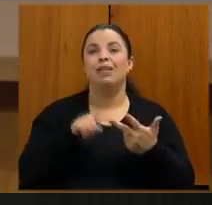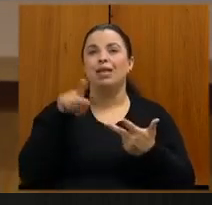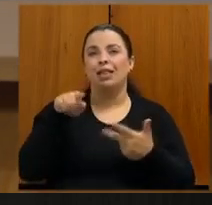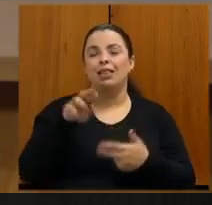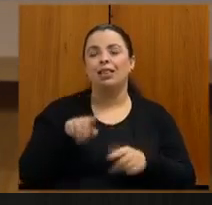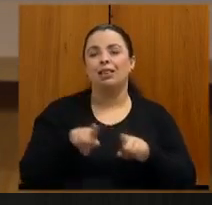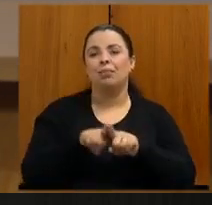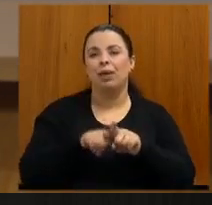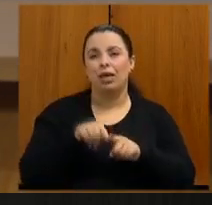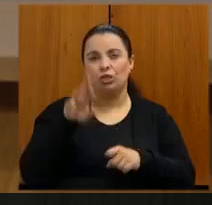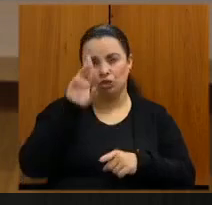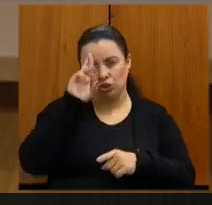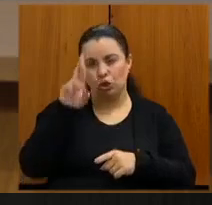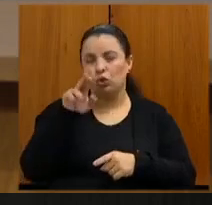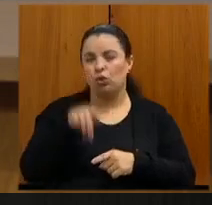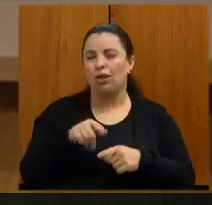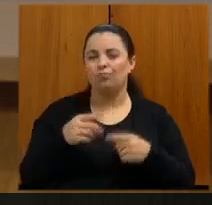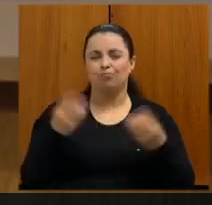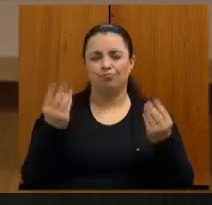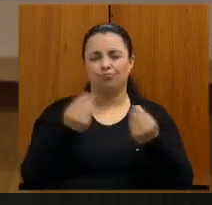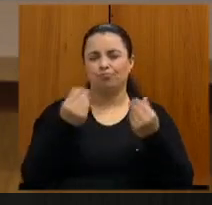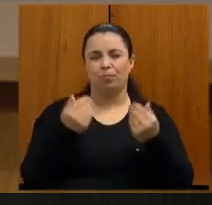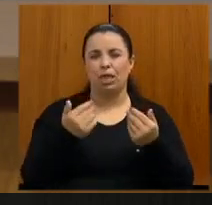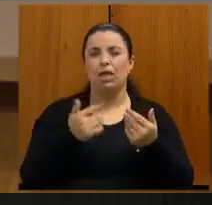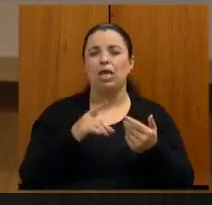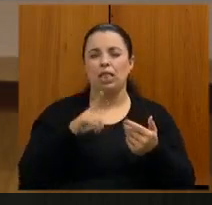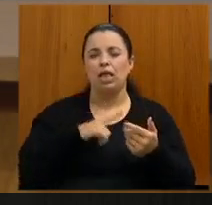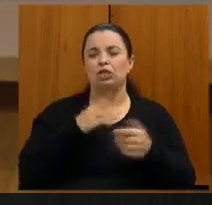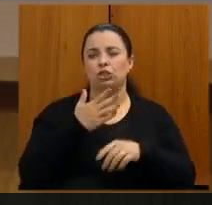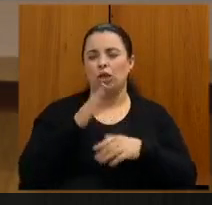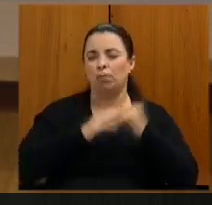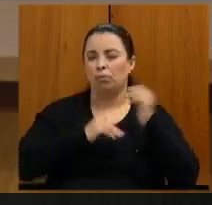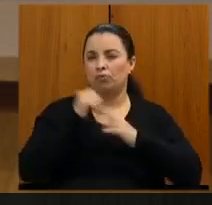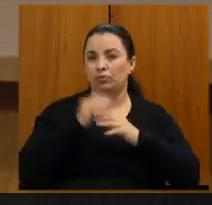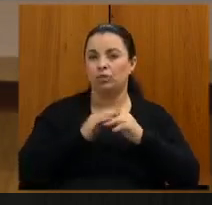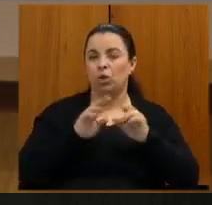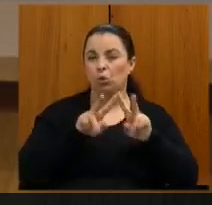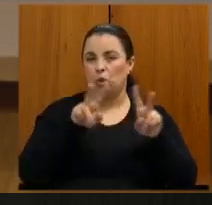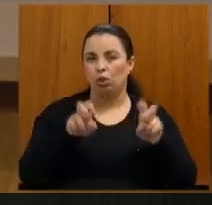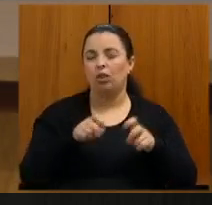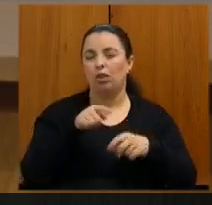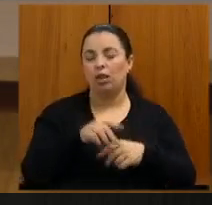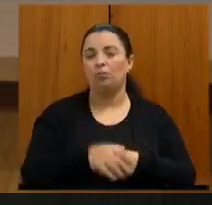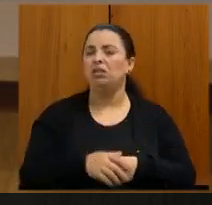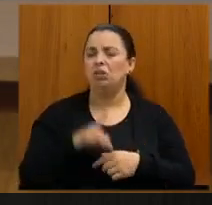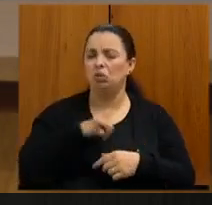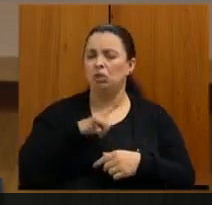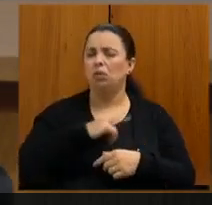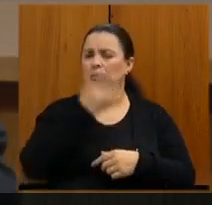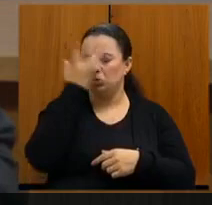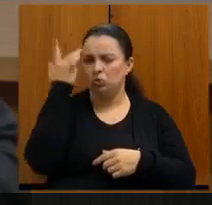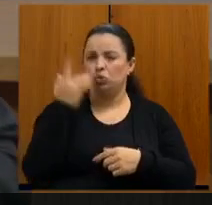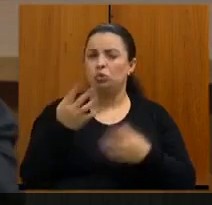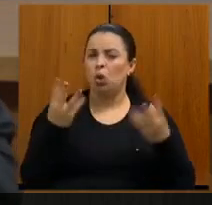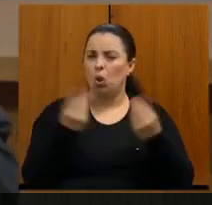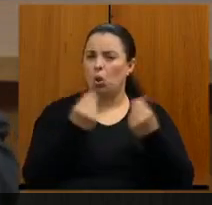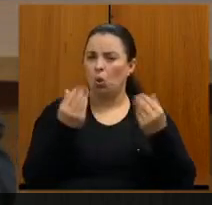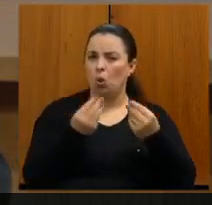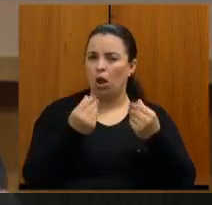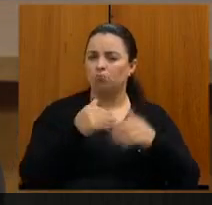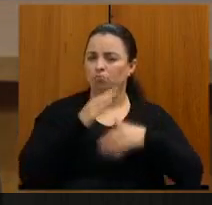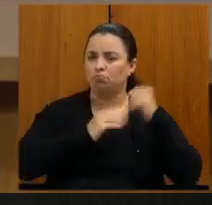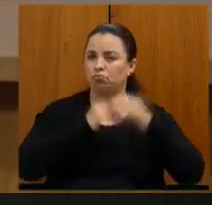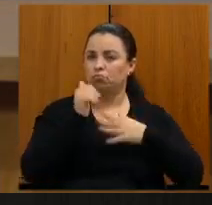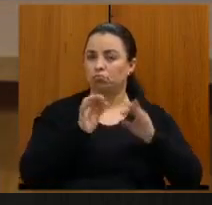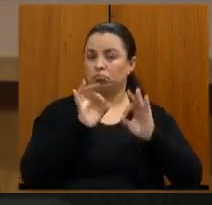extremamente qualificado e também especialista no assunto então a gente tem um corpo técnico hoje muito qualificado para atuar na mesa e a gente